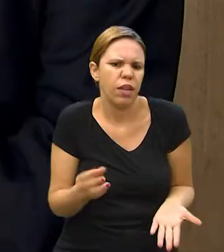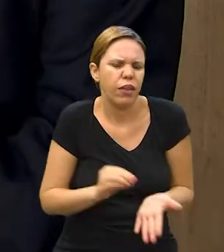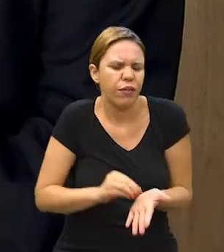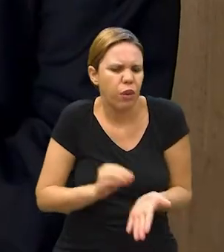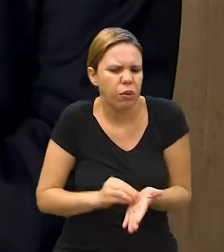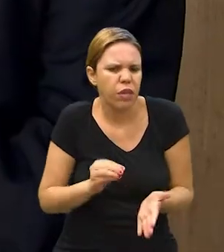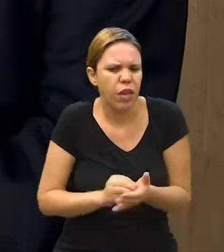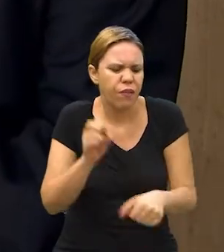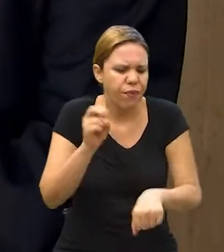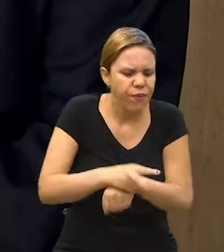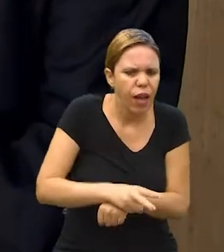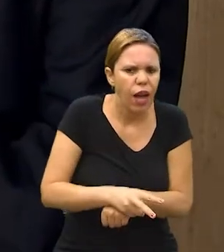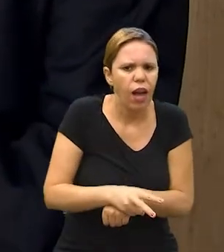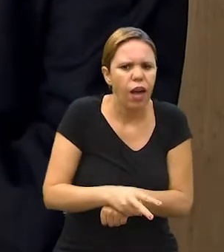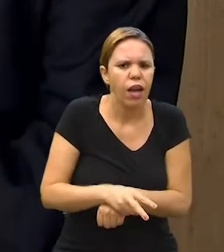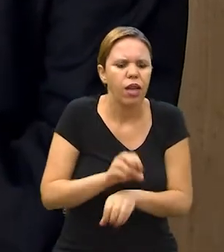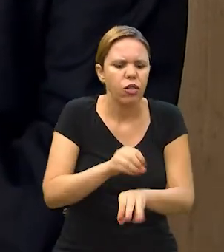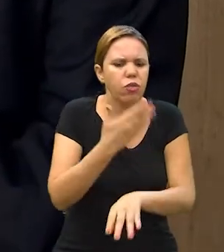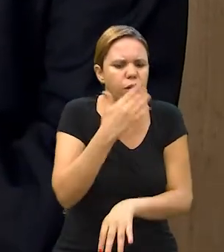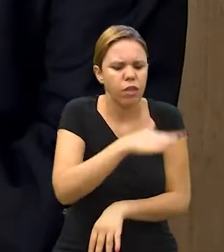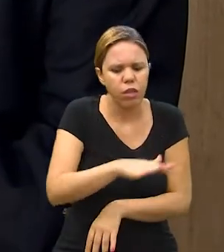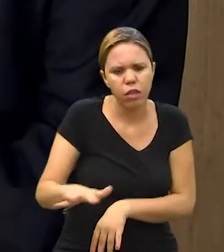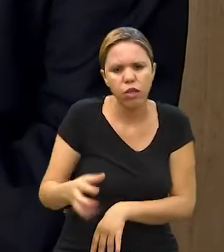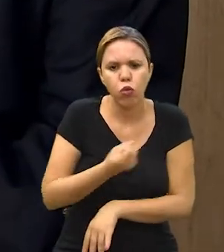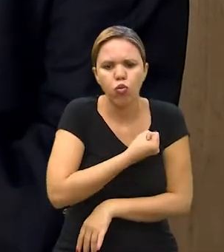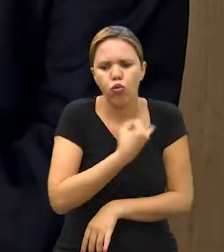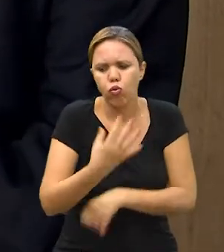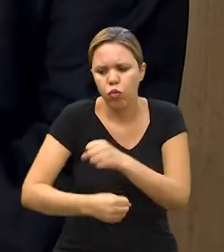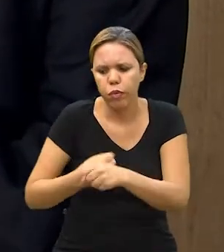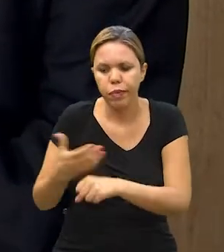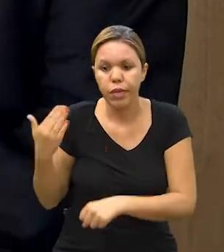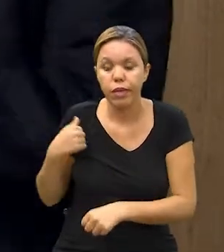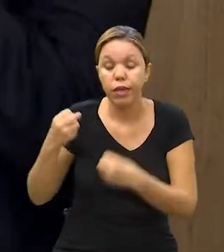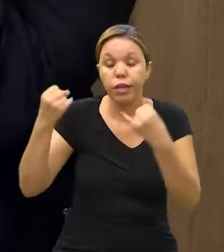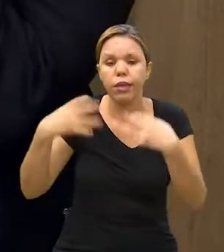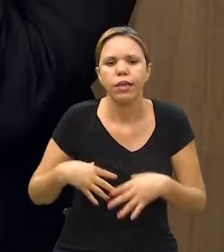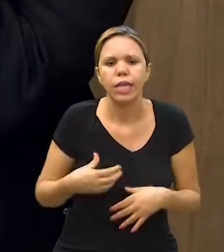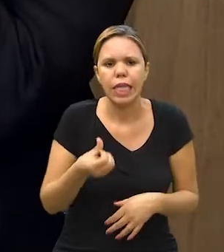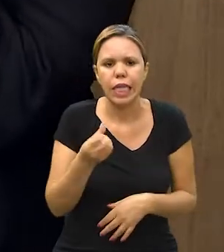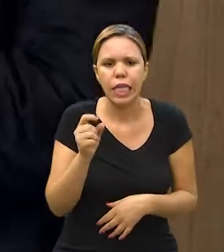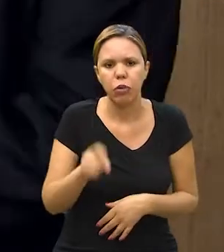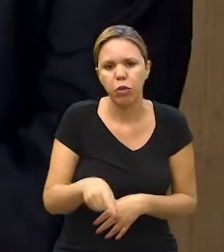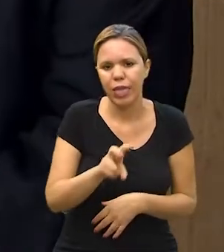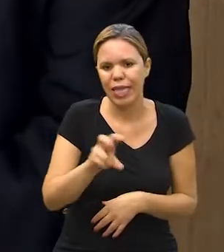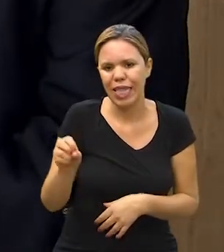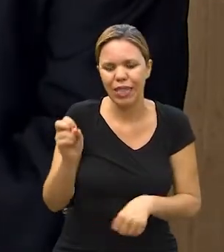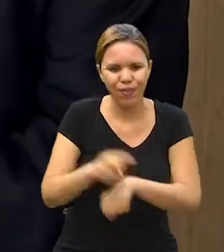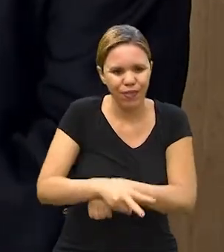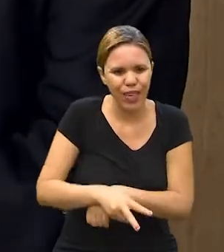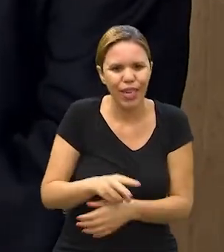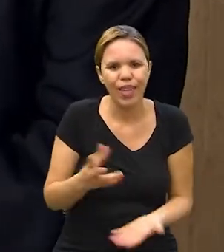educação infantil. Os números do ano passado diziam de em torno de 6.500 vagas faltando